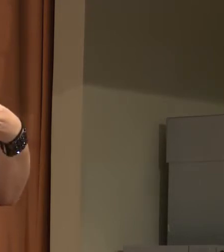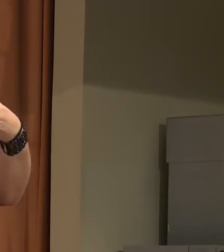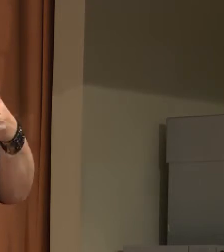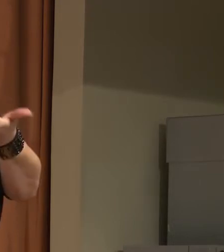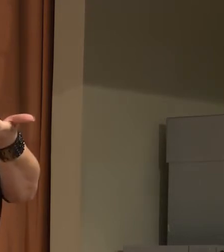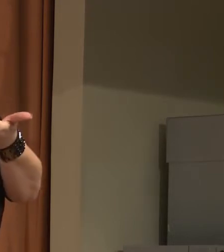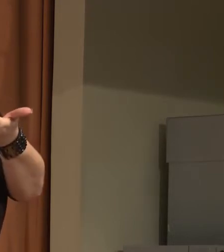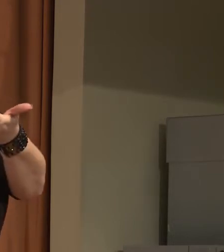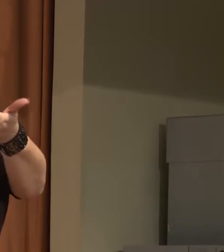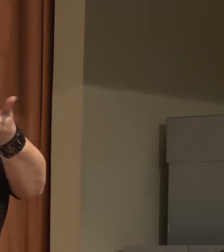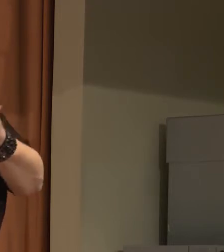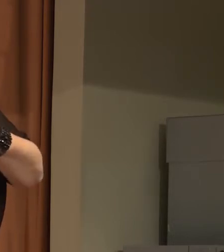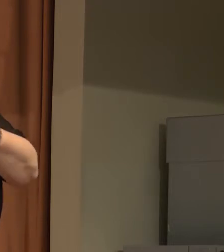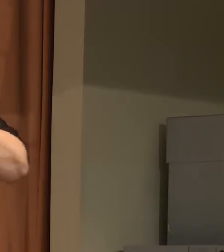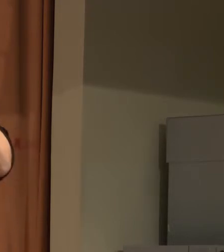Participar do grupo